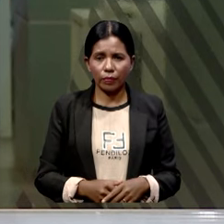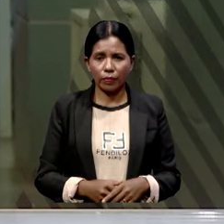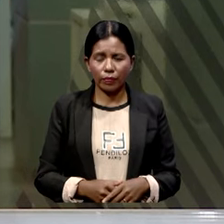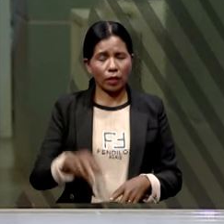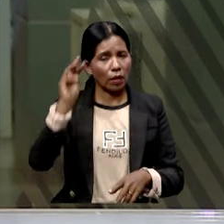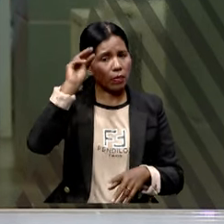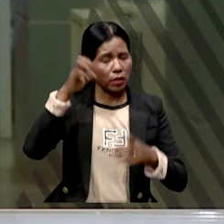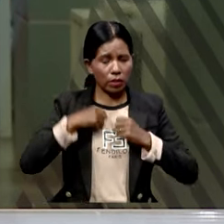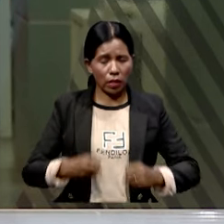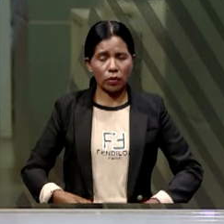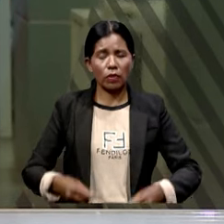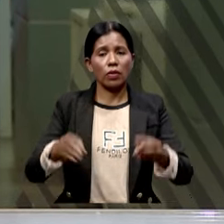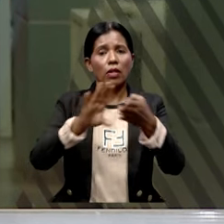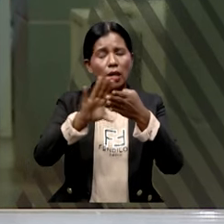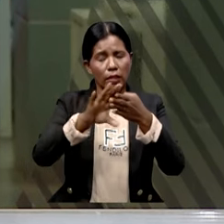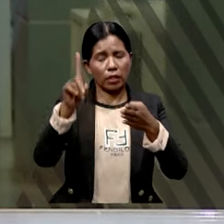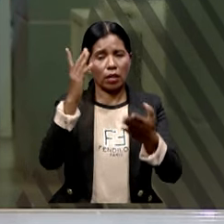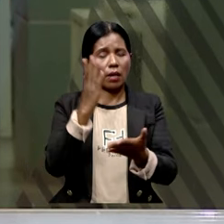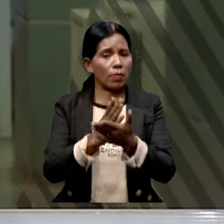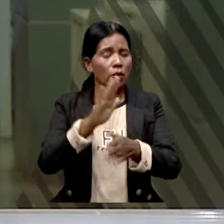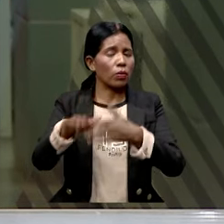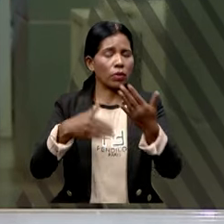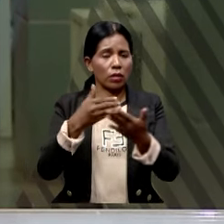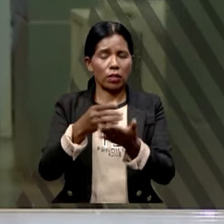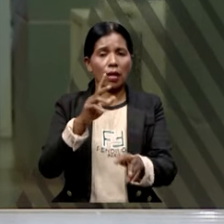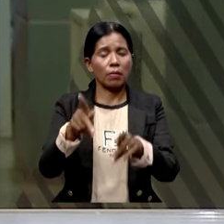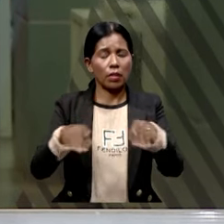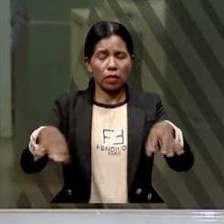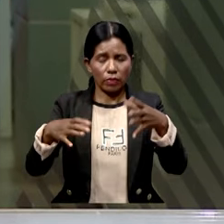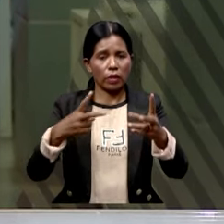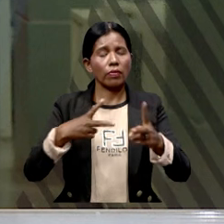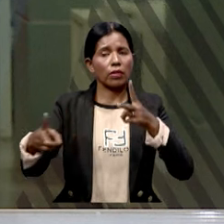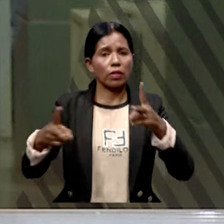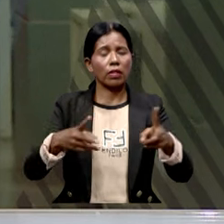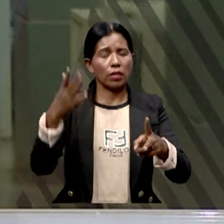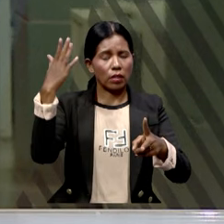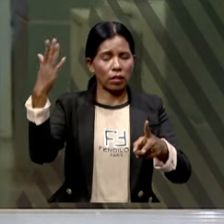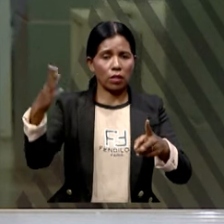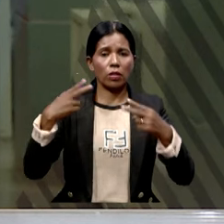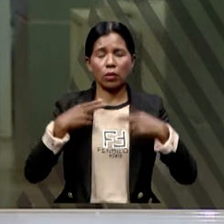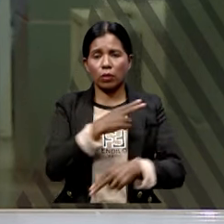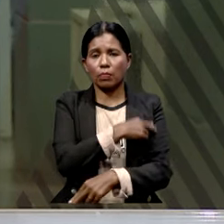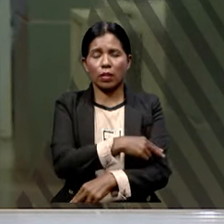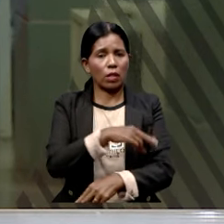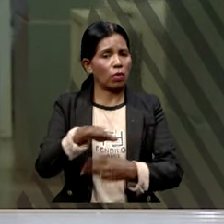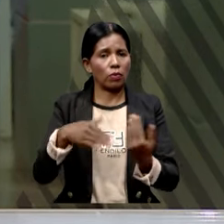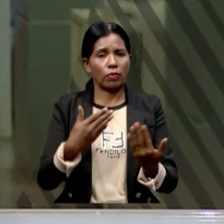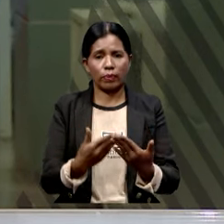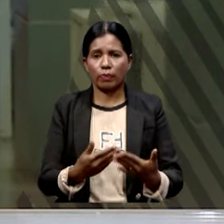Ministério da Saúde já sei carta circular, rodia para roto, pessoal de saúde, nebe voluntário e a facilidade de saúde cira.